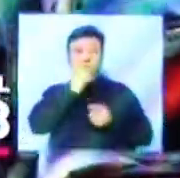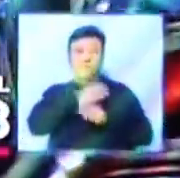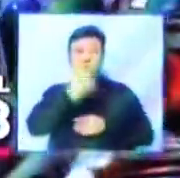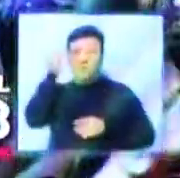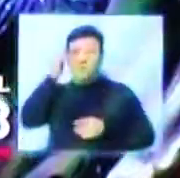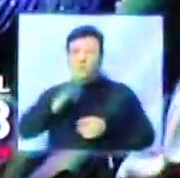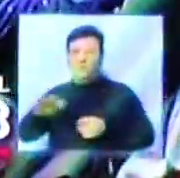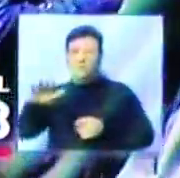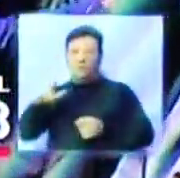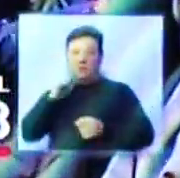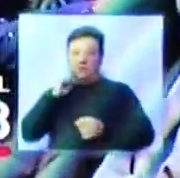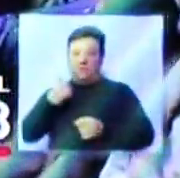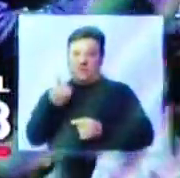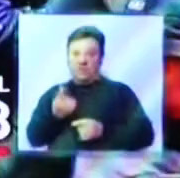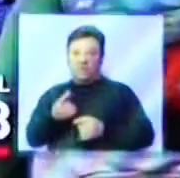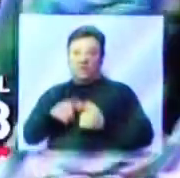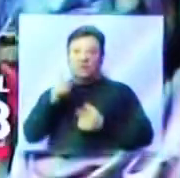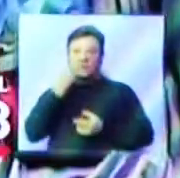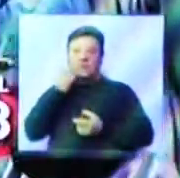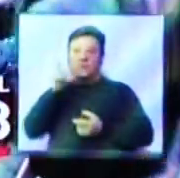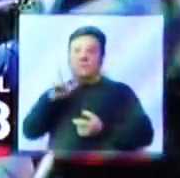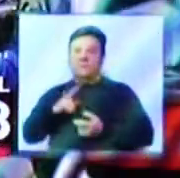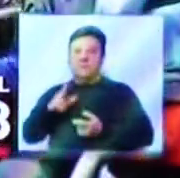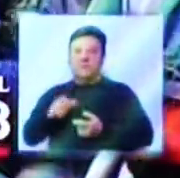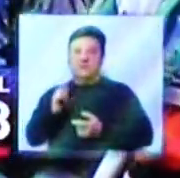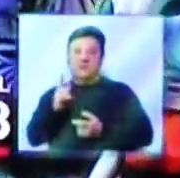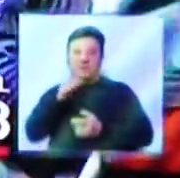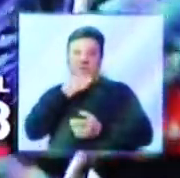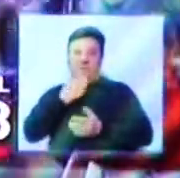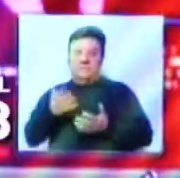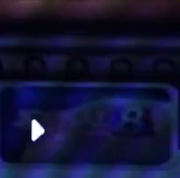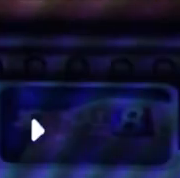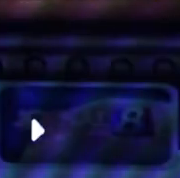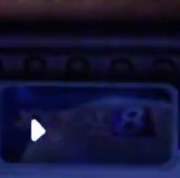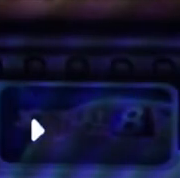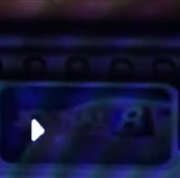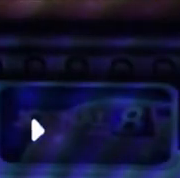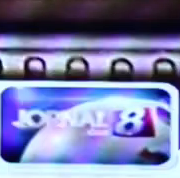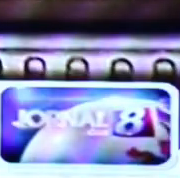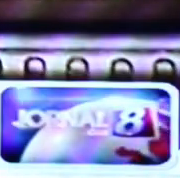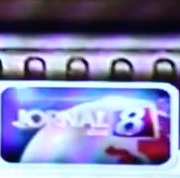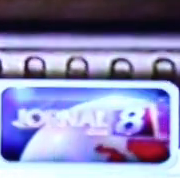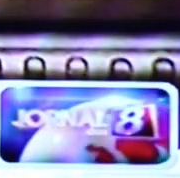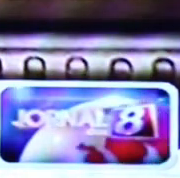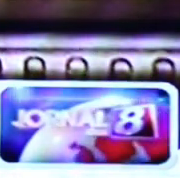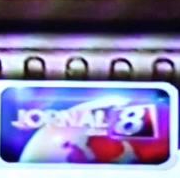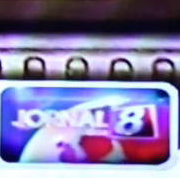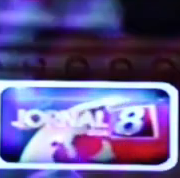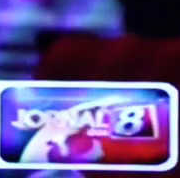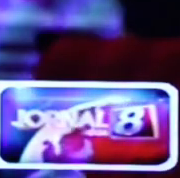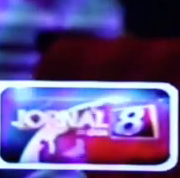em particular, e o estado do país, em geral. É mais de 6 mil milhões de euros.